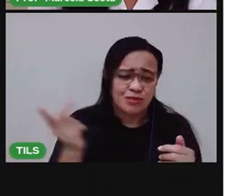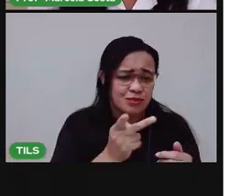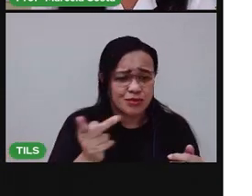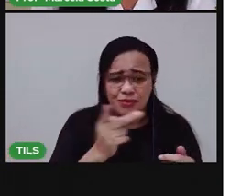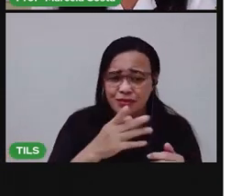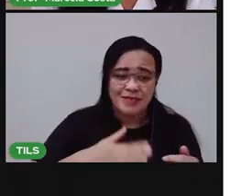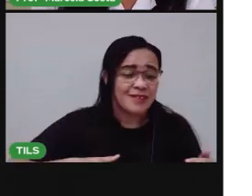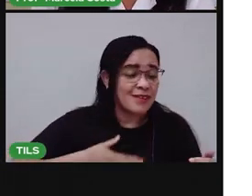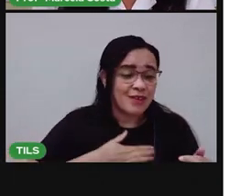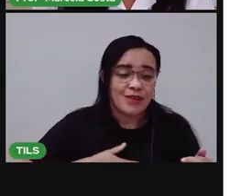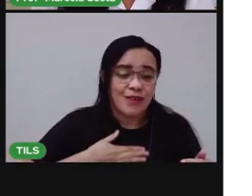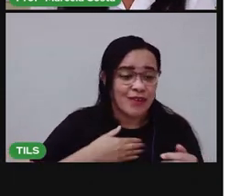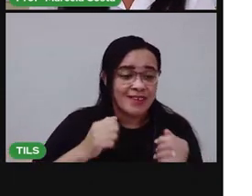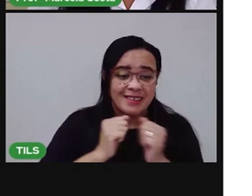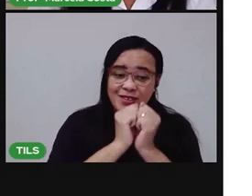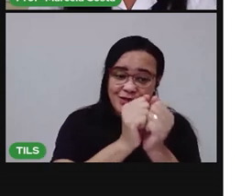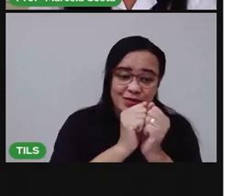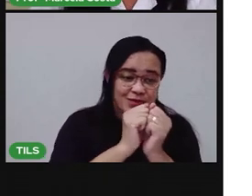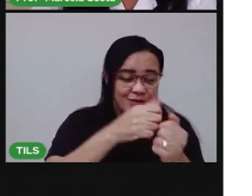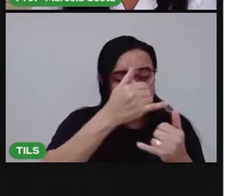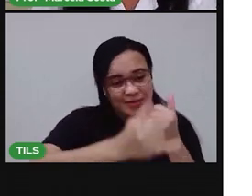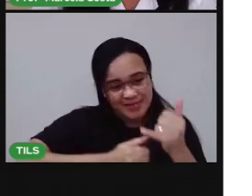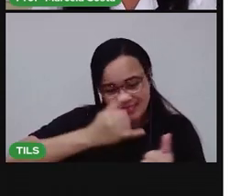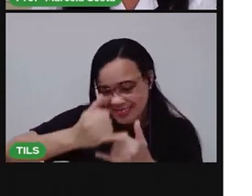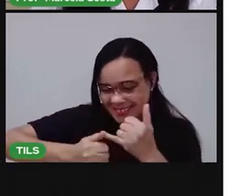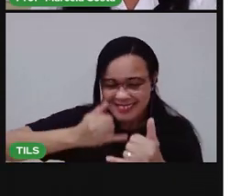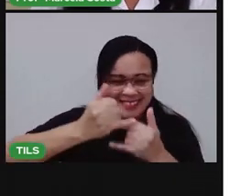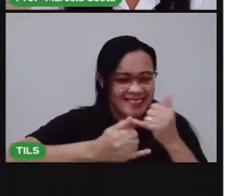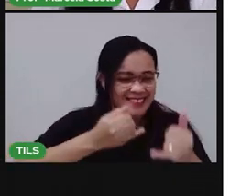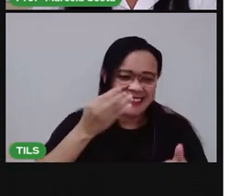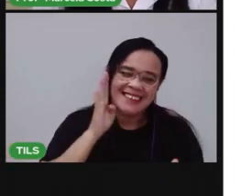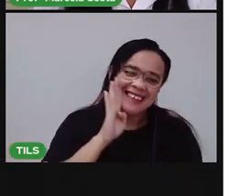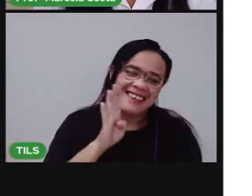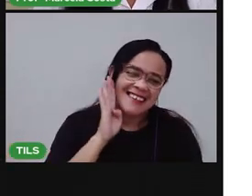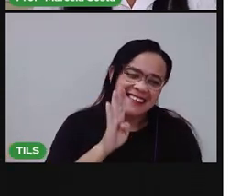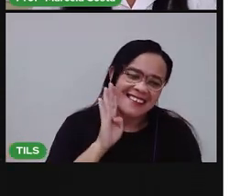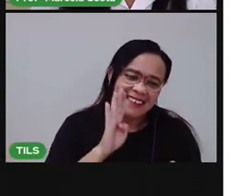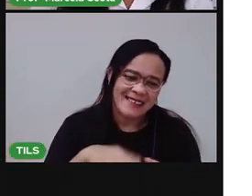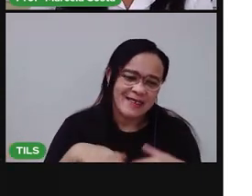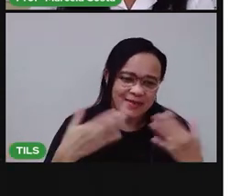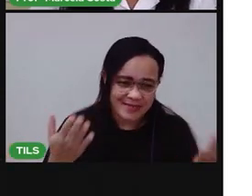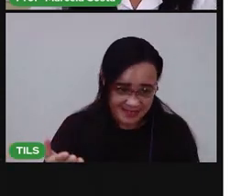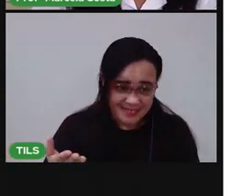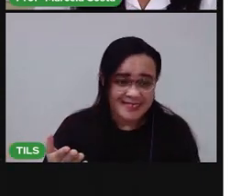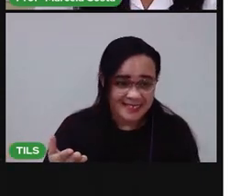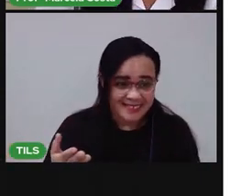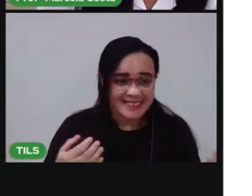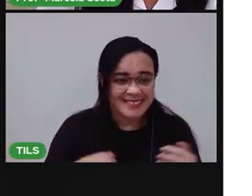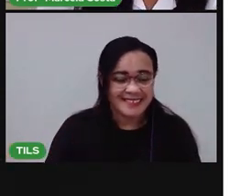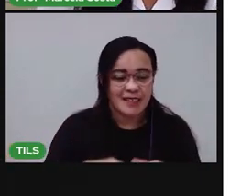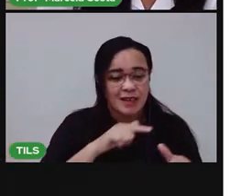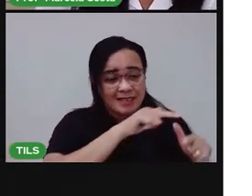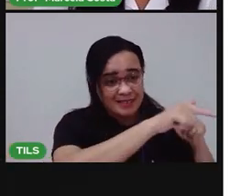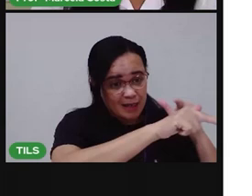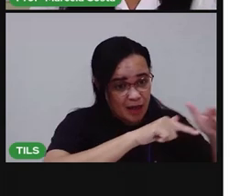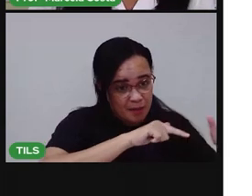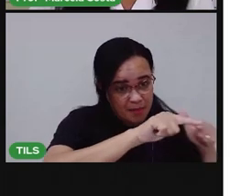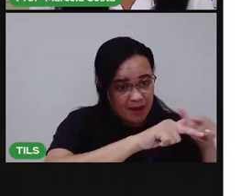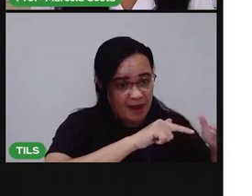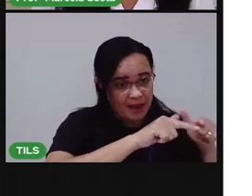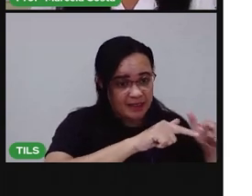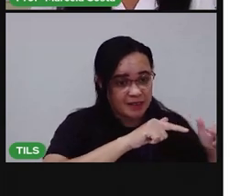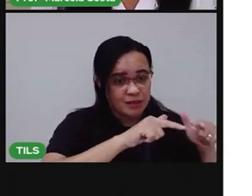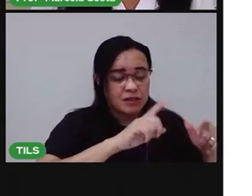fazer juntas para se divertir. Intercalar esse momento de trabalho, né,